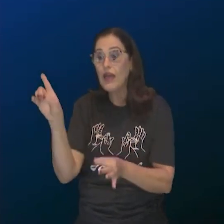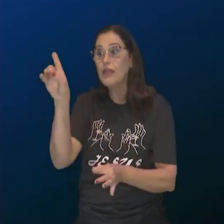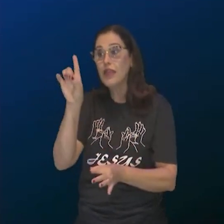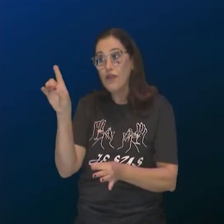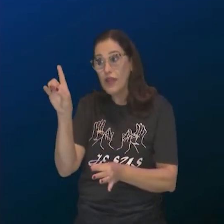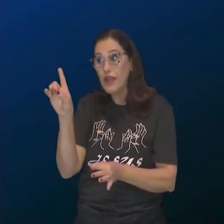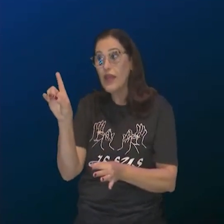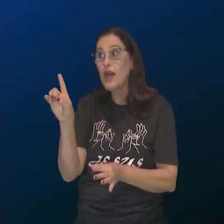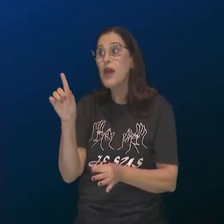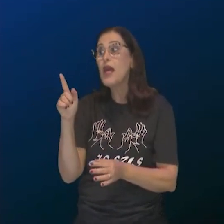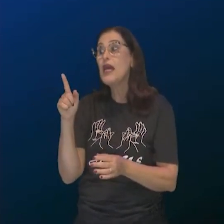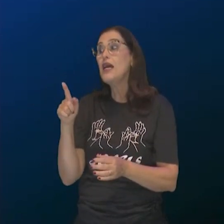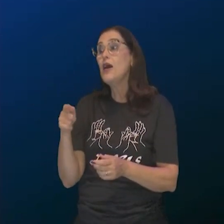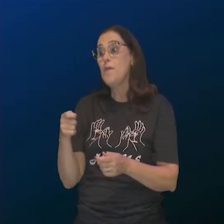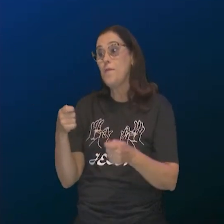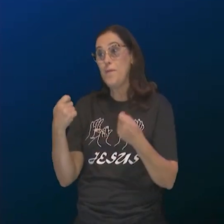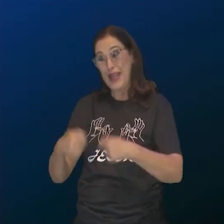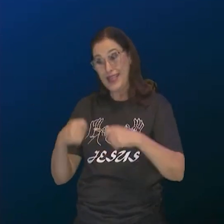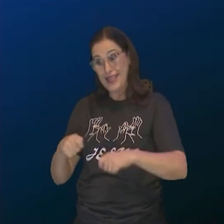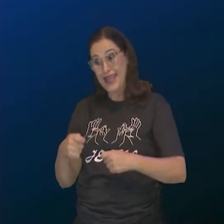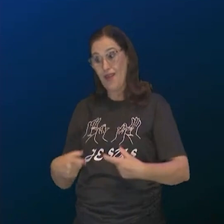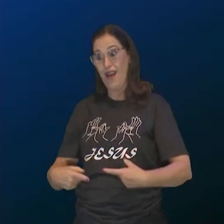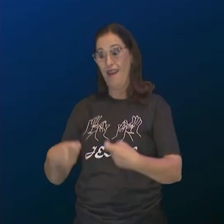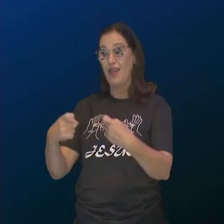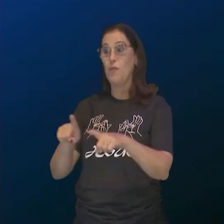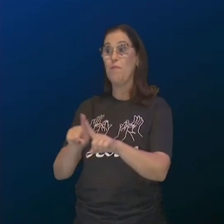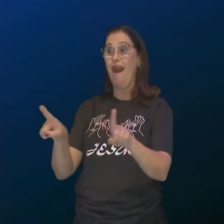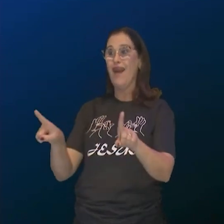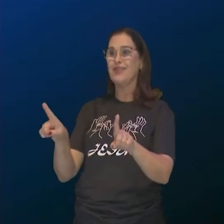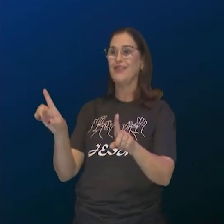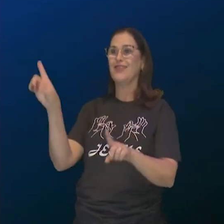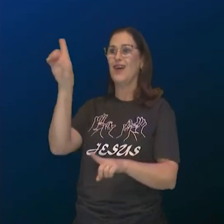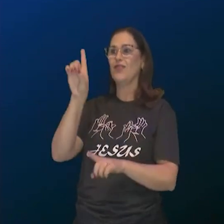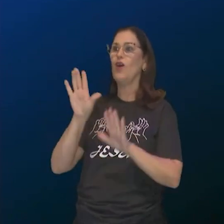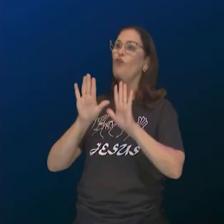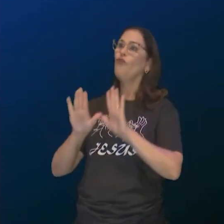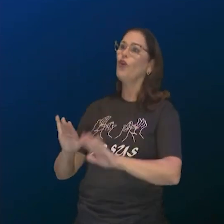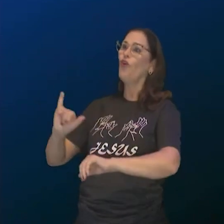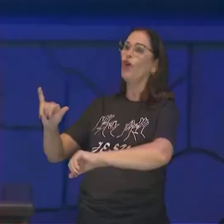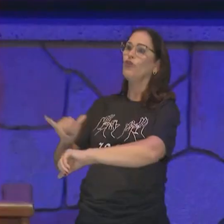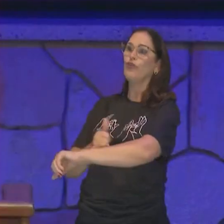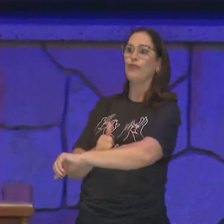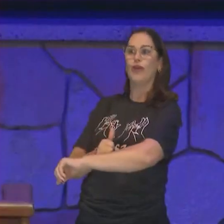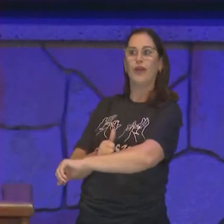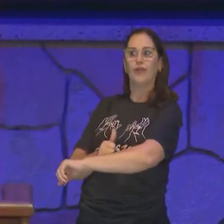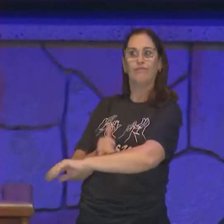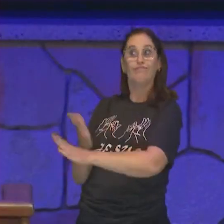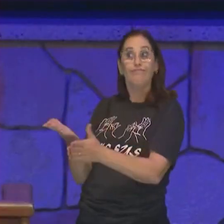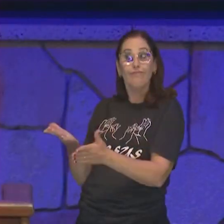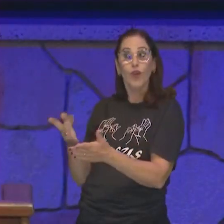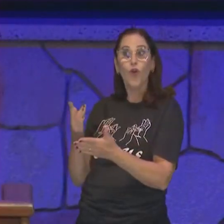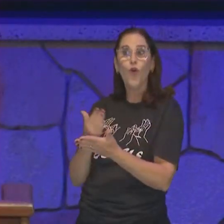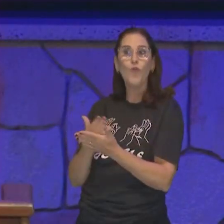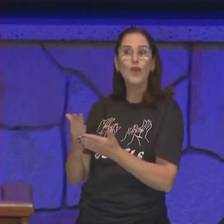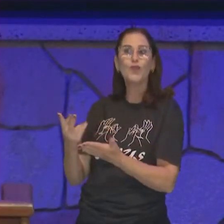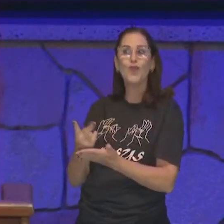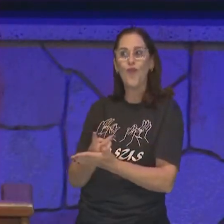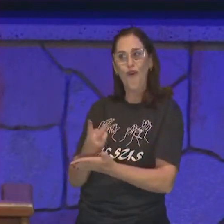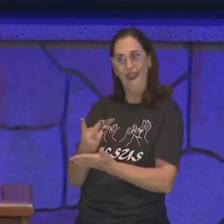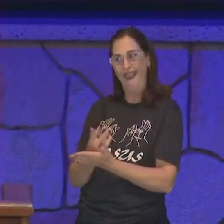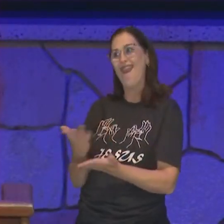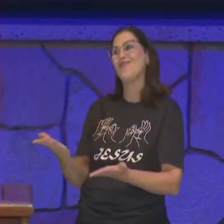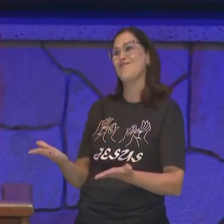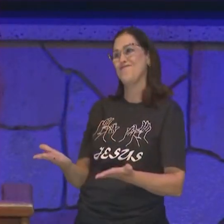estar na guerra, porém, Davi ficou em Jerusalém. E aí